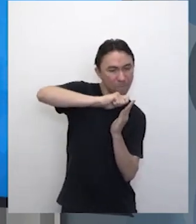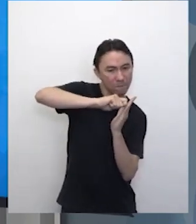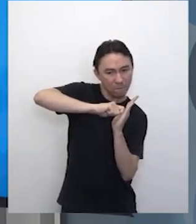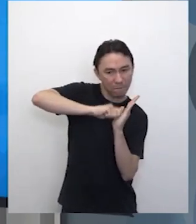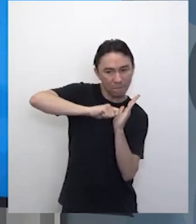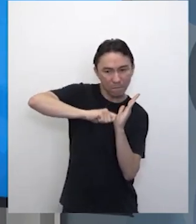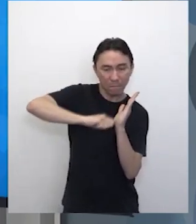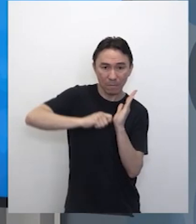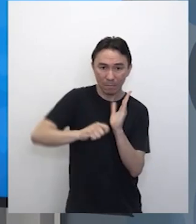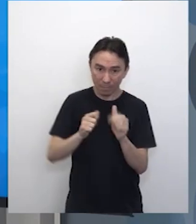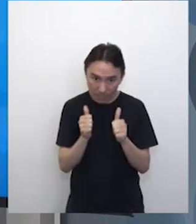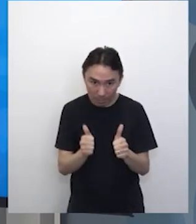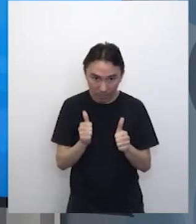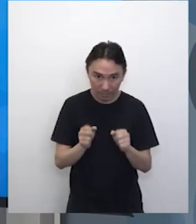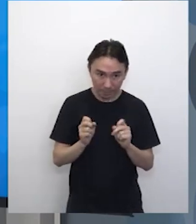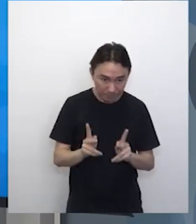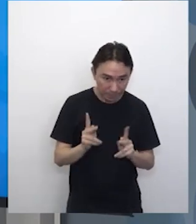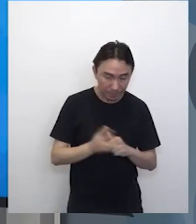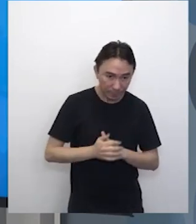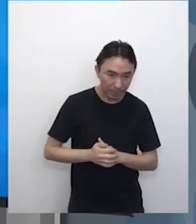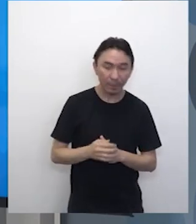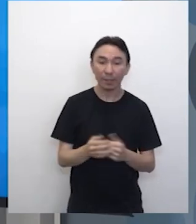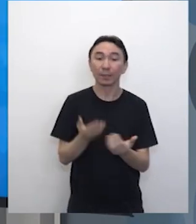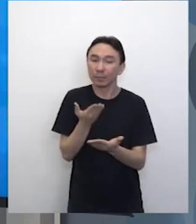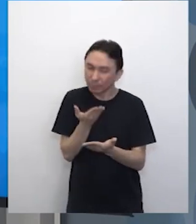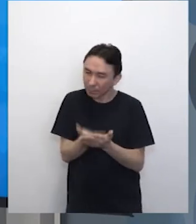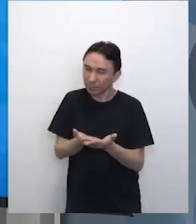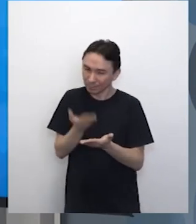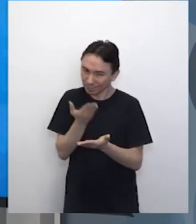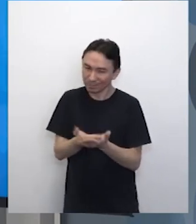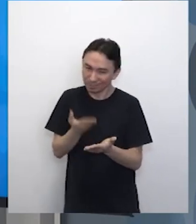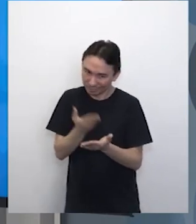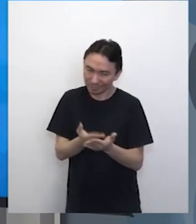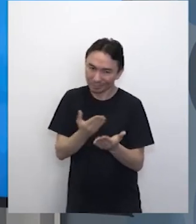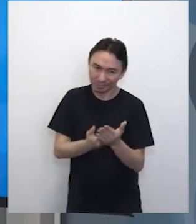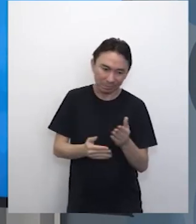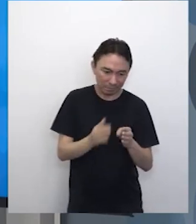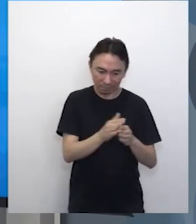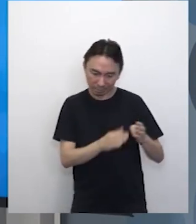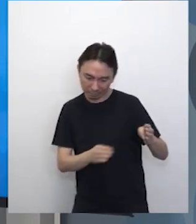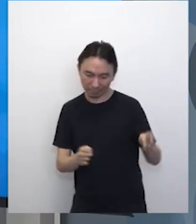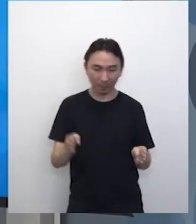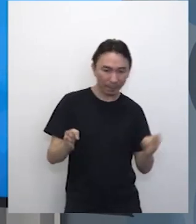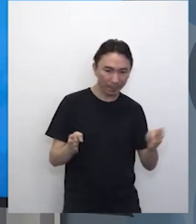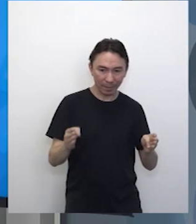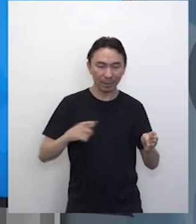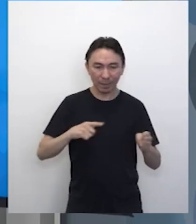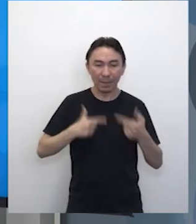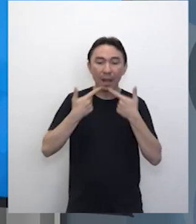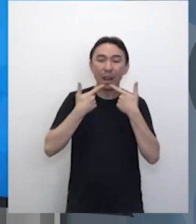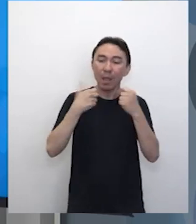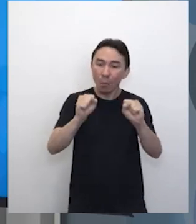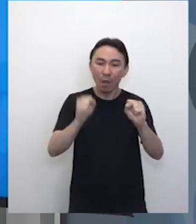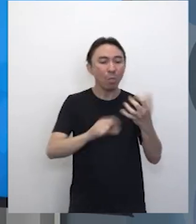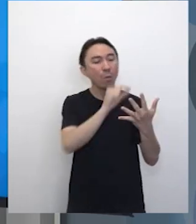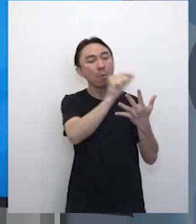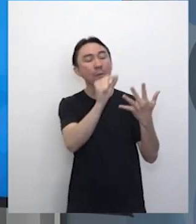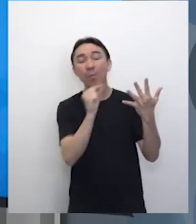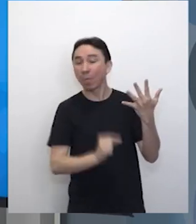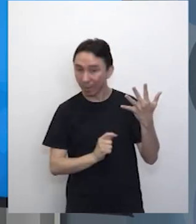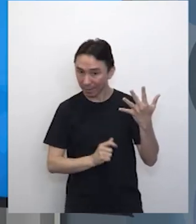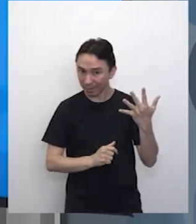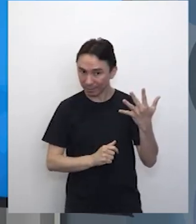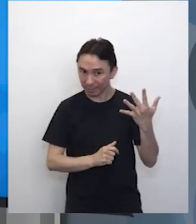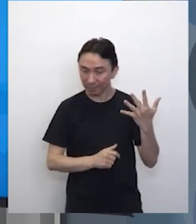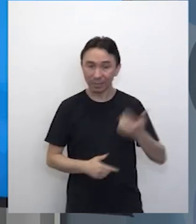professora estiver organizando. E, ao longo da aula, ela vai se ater, basicamente, às funções da linguagem. Por que as funções de linguagem